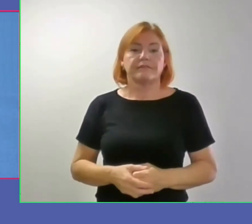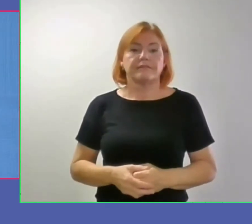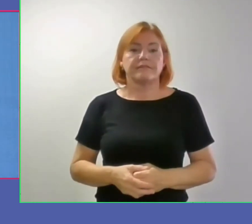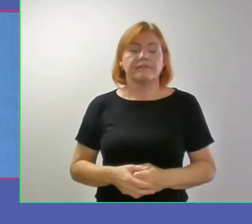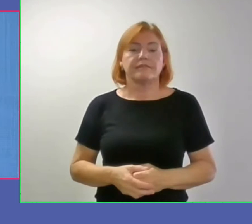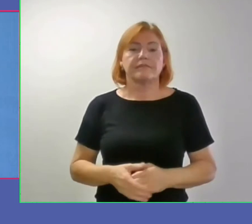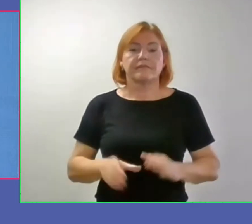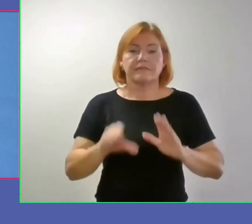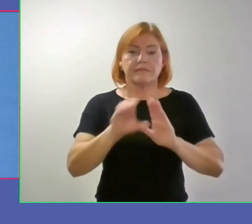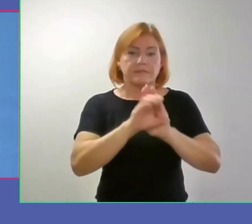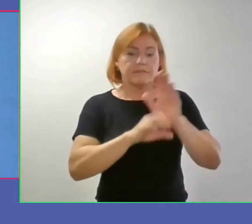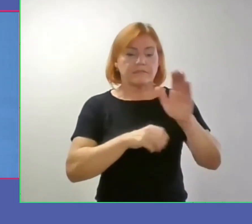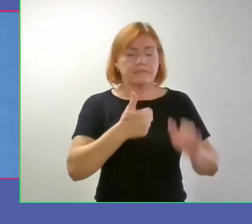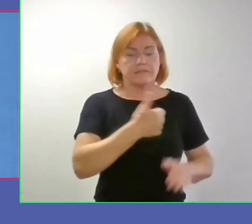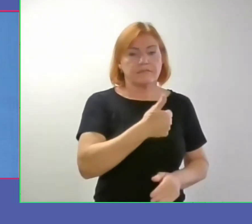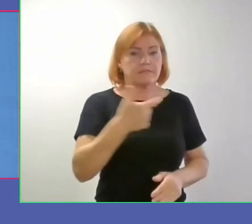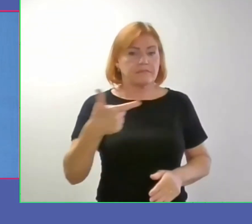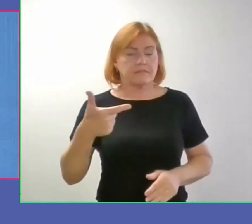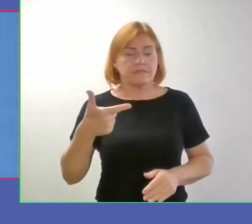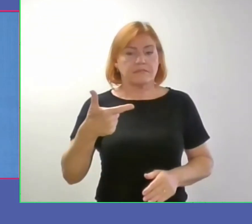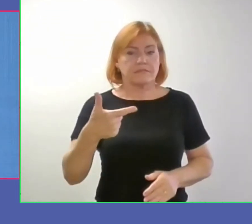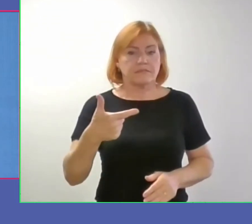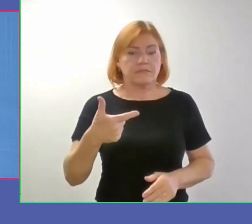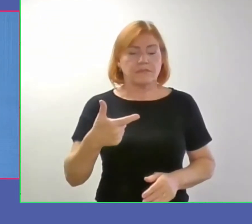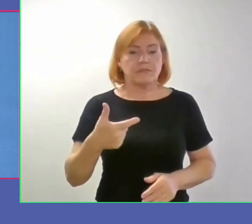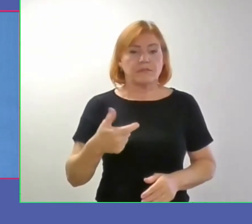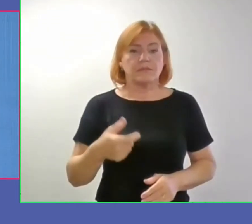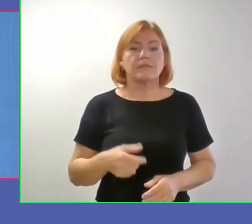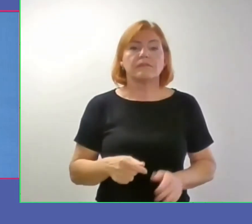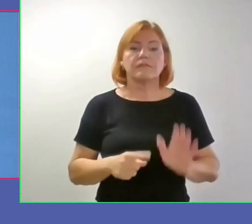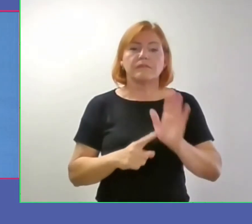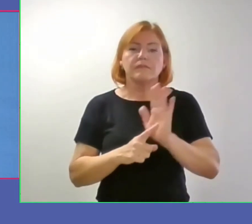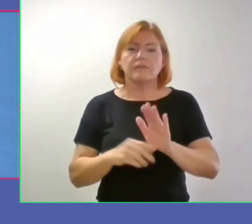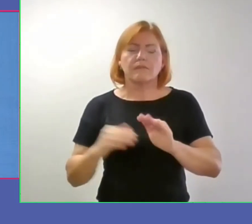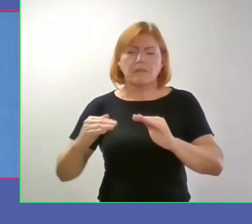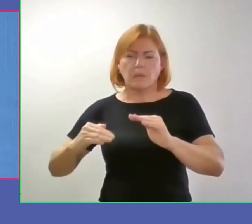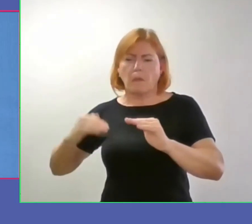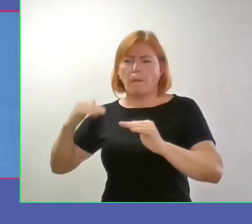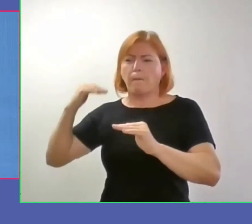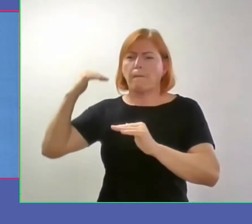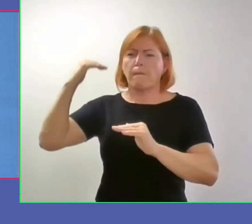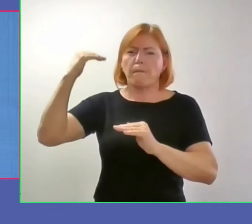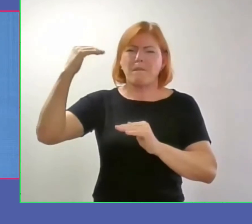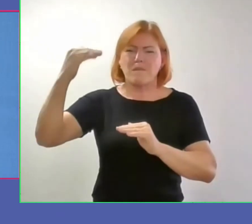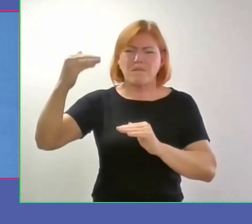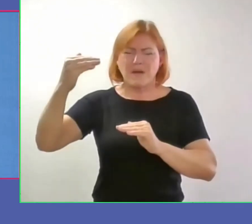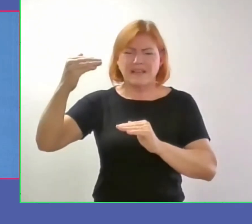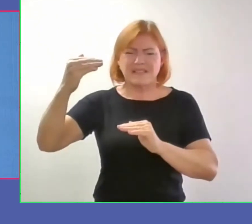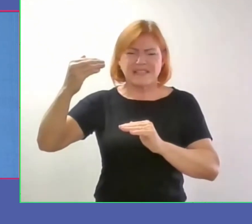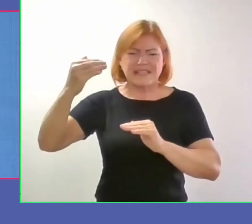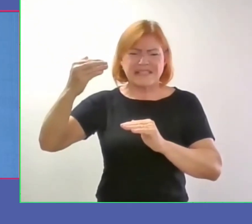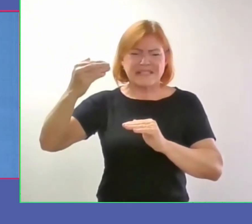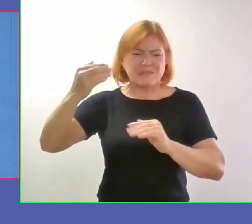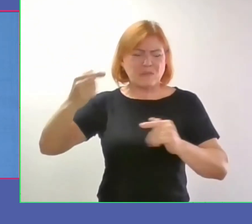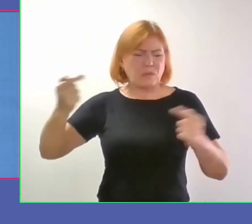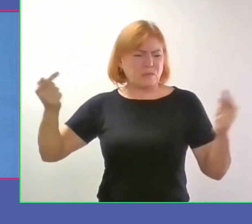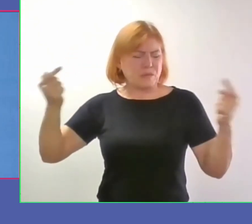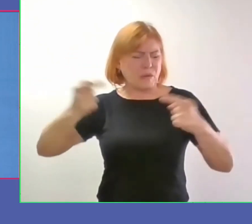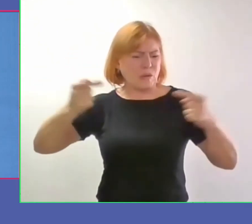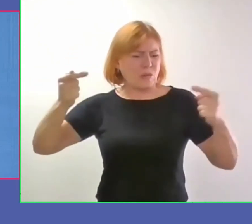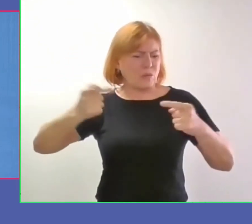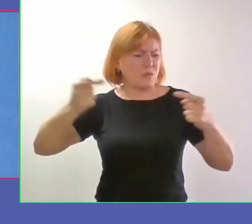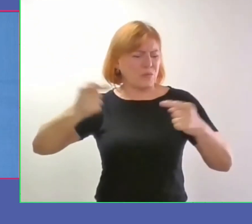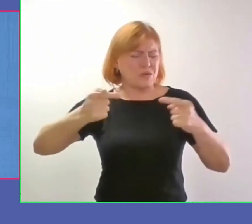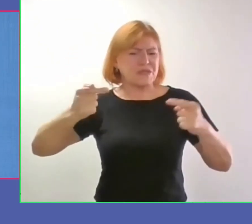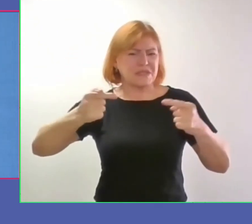o clímax da oposição dos líderes judeus. E Jesus então diz para eles que uma árvore má